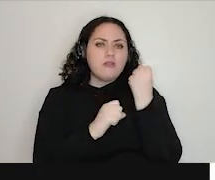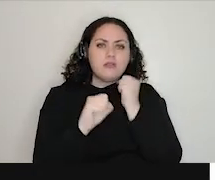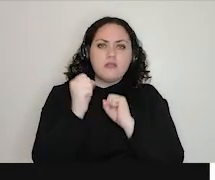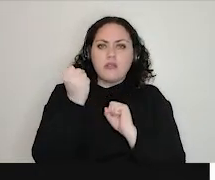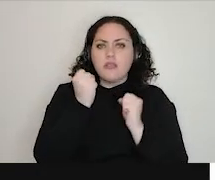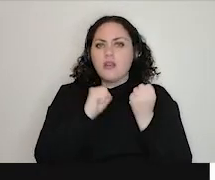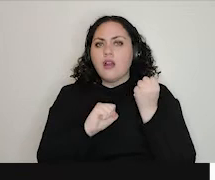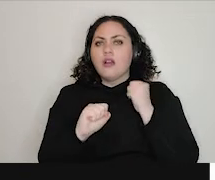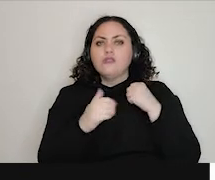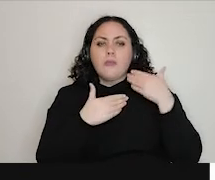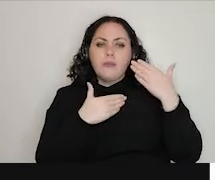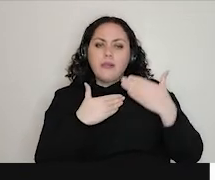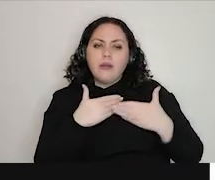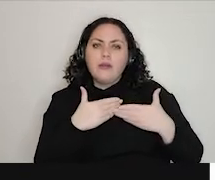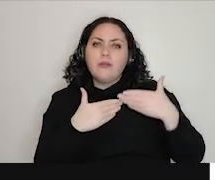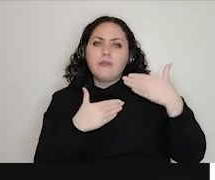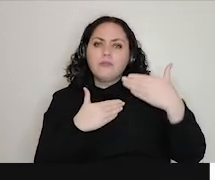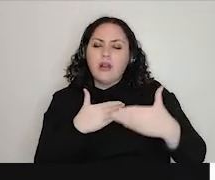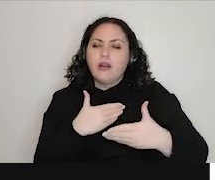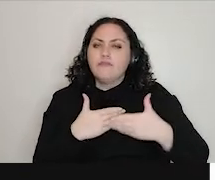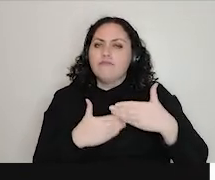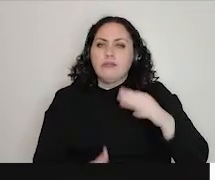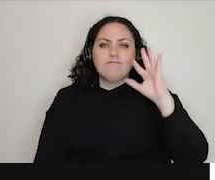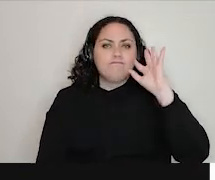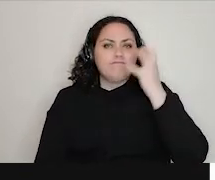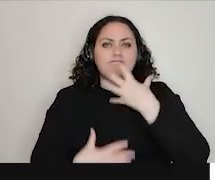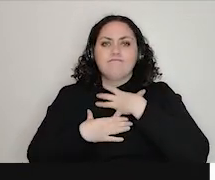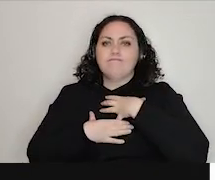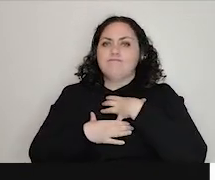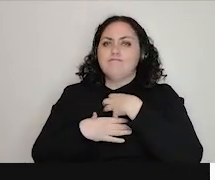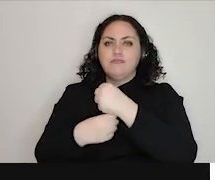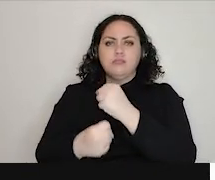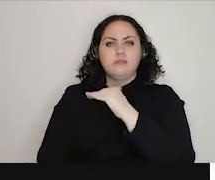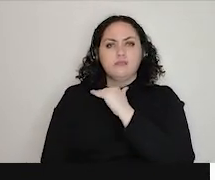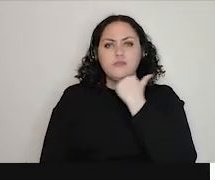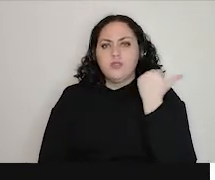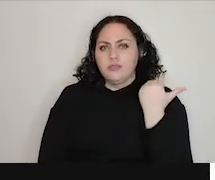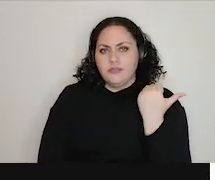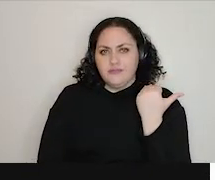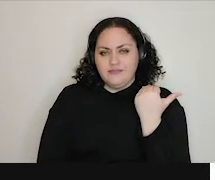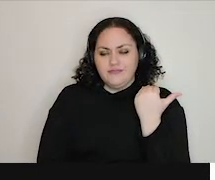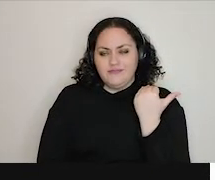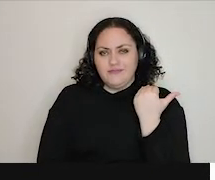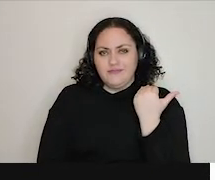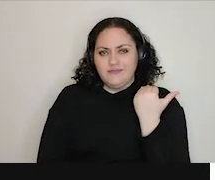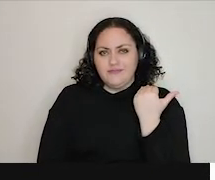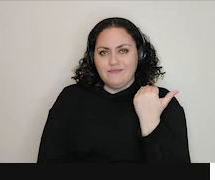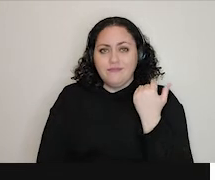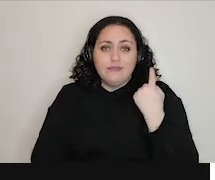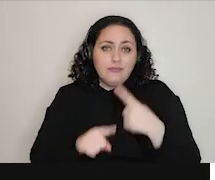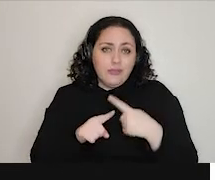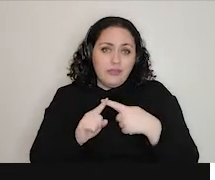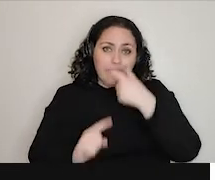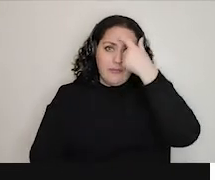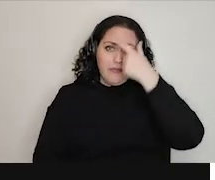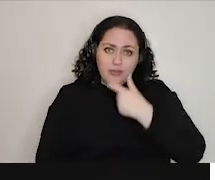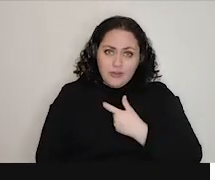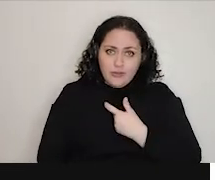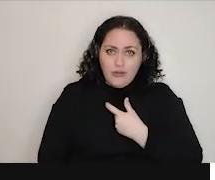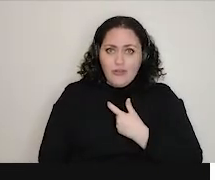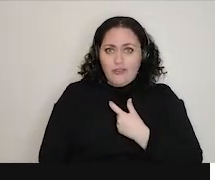uma ansiedade, e que leva esse indivíduo a acabar com a sua própria vida. Porque alguém, né, que